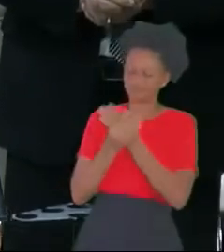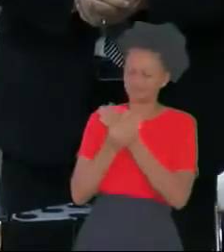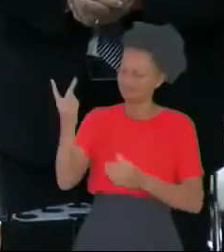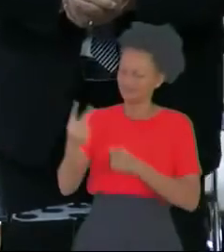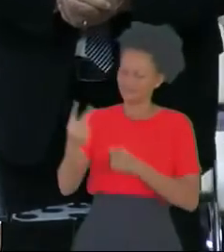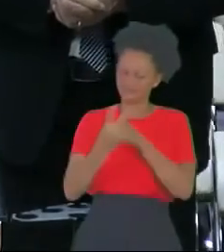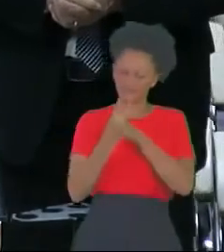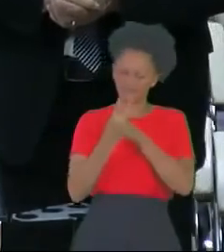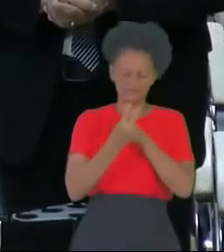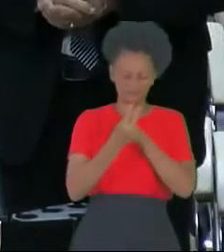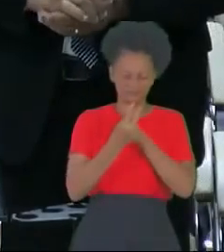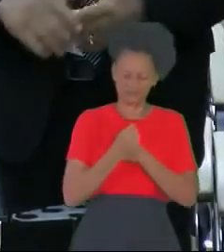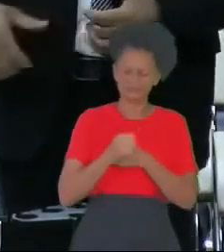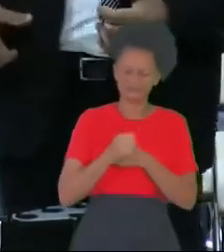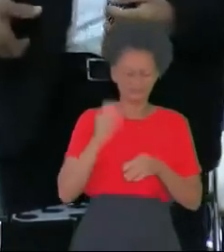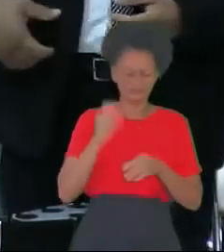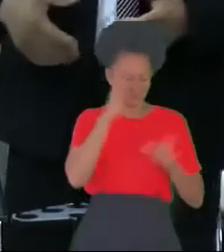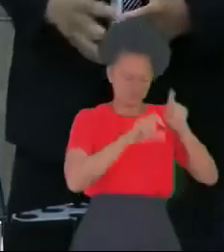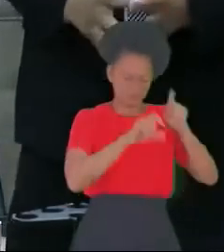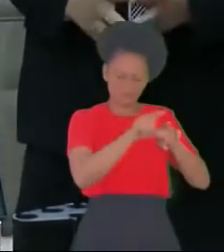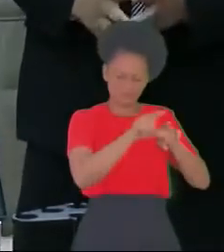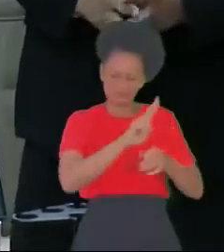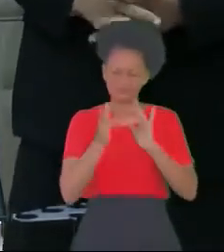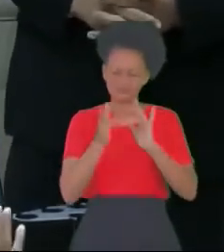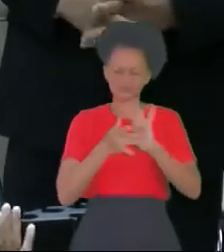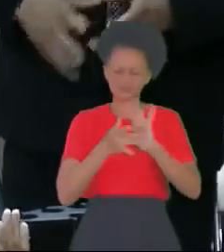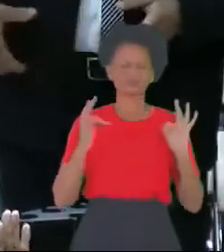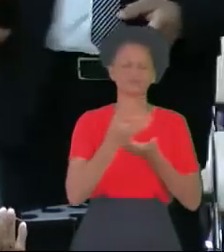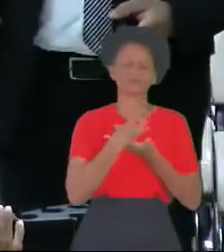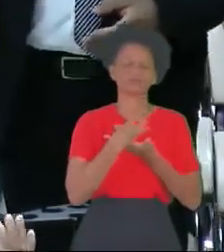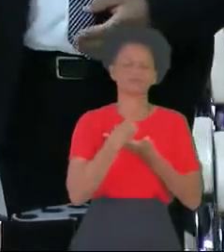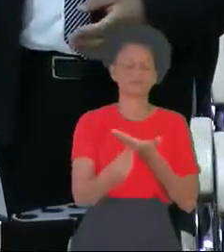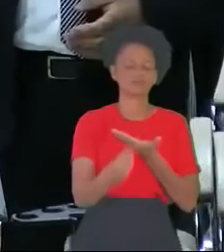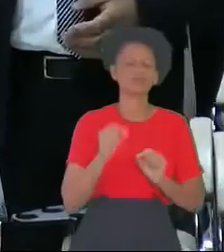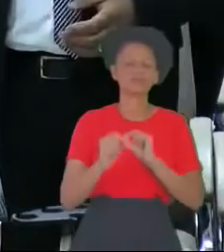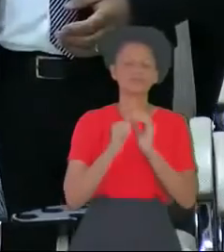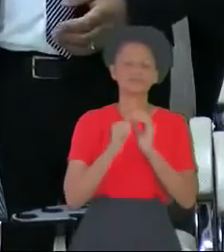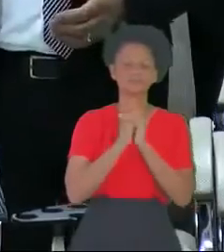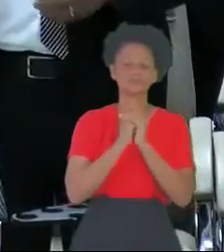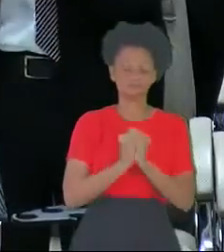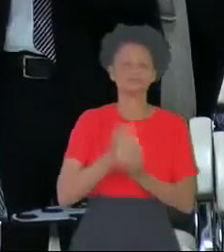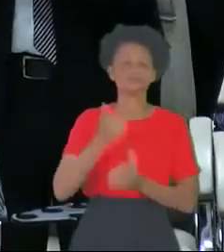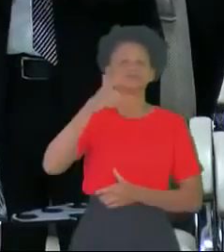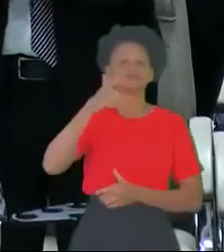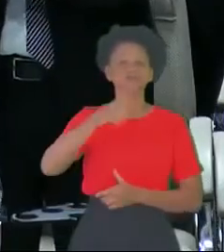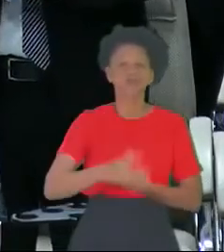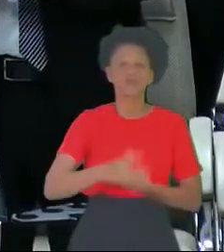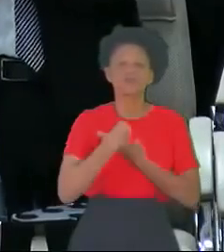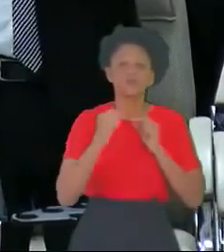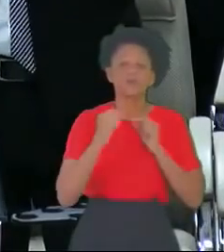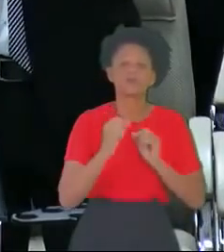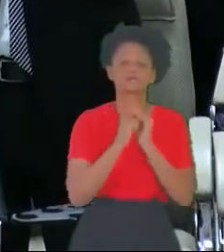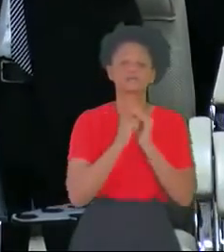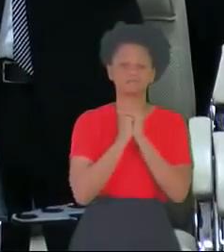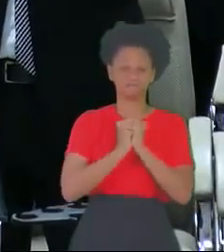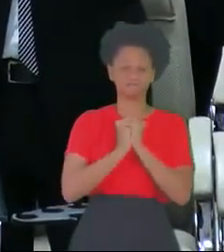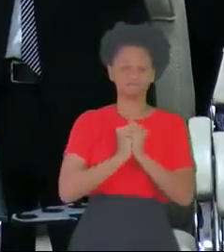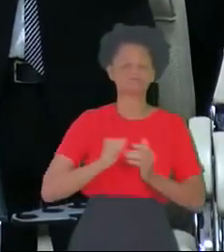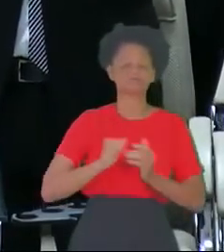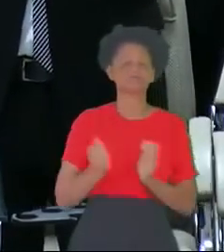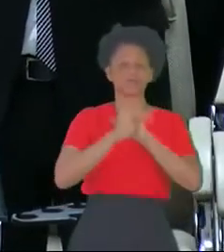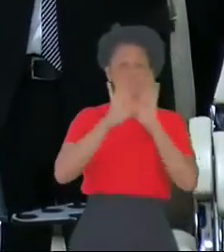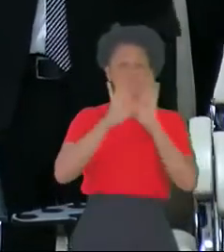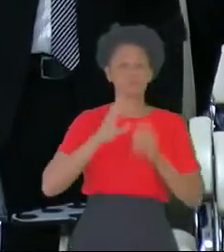em nome de Jesus. E todos dizem o que, meus amados irmãos? Amém. E mais uma vez o que, irmãos? Amém. Amém. Glória a